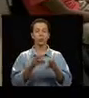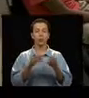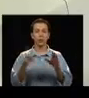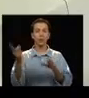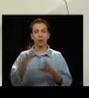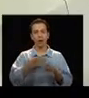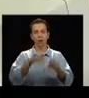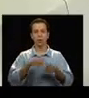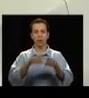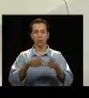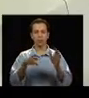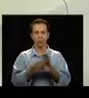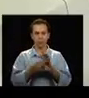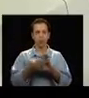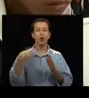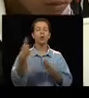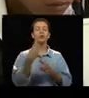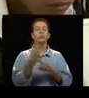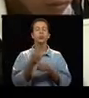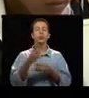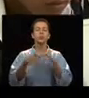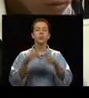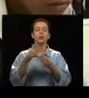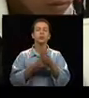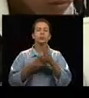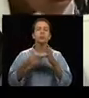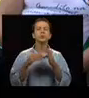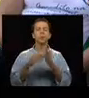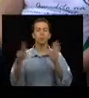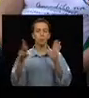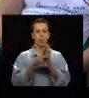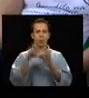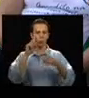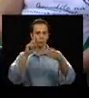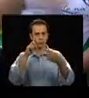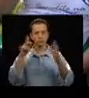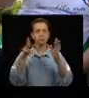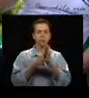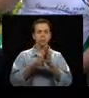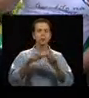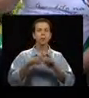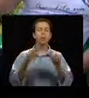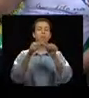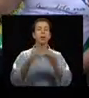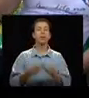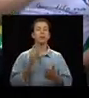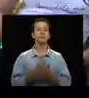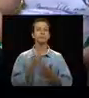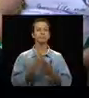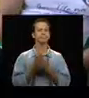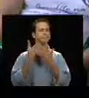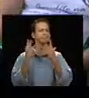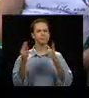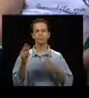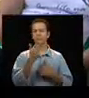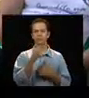realidade desses educandos que vêm da zona rural, né? A gente procura estar trabalhando com tudo que é próprio do cotidiano deles, mas a gente